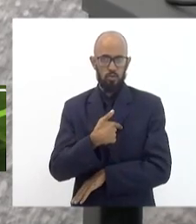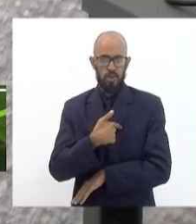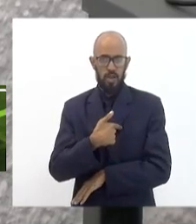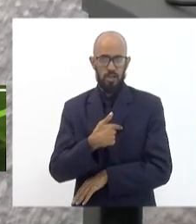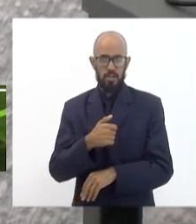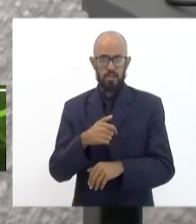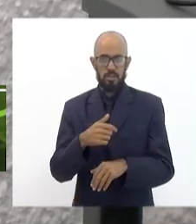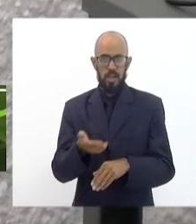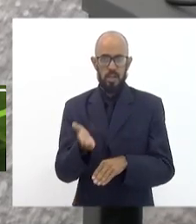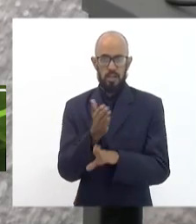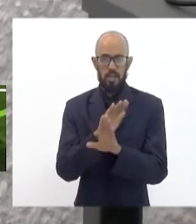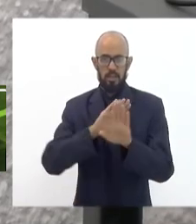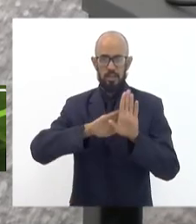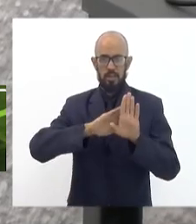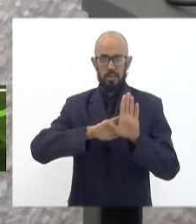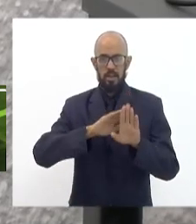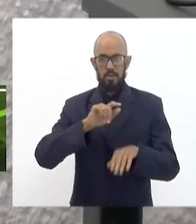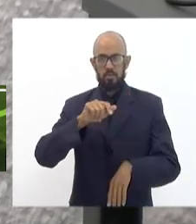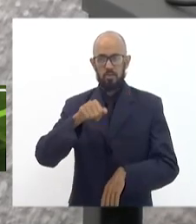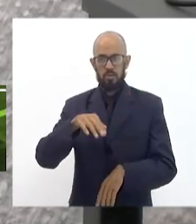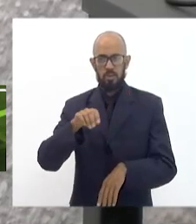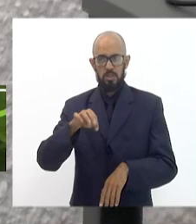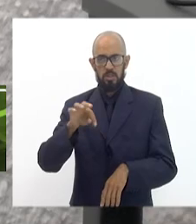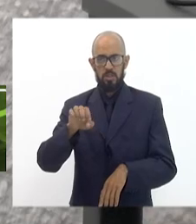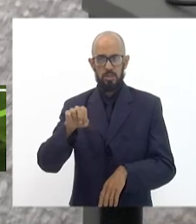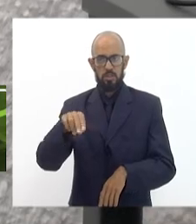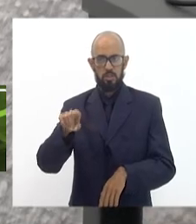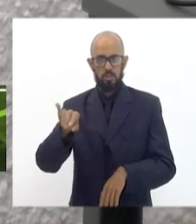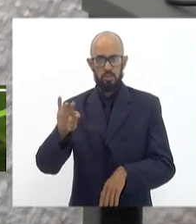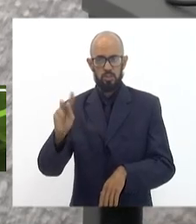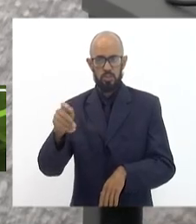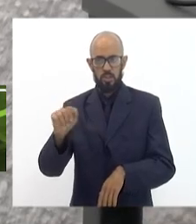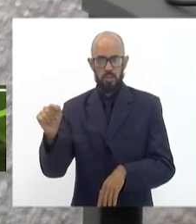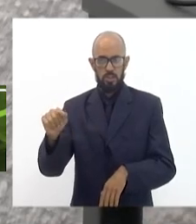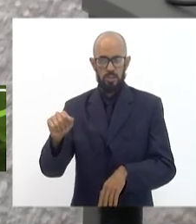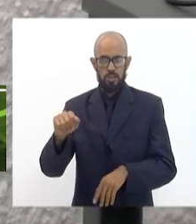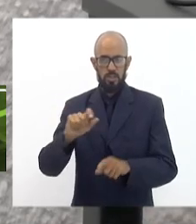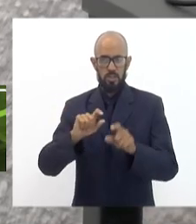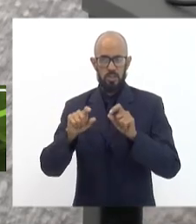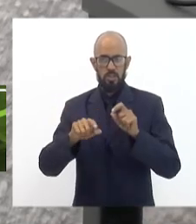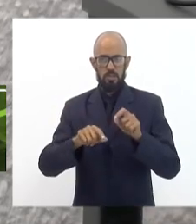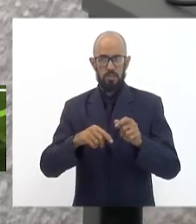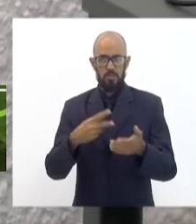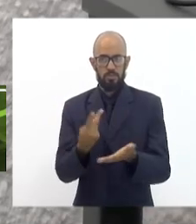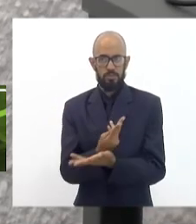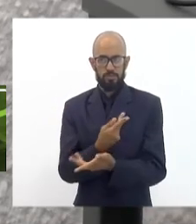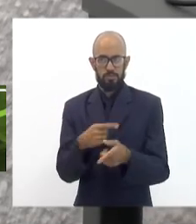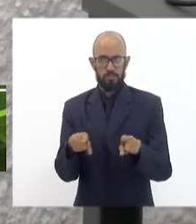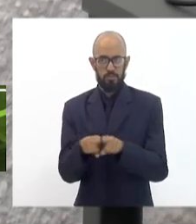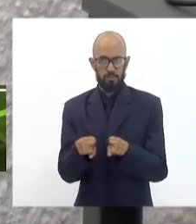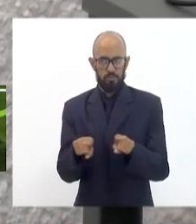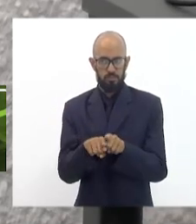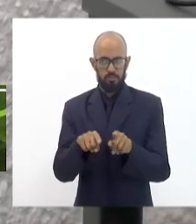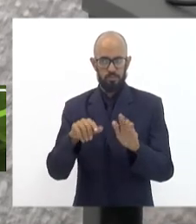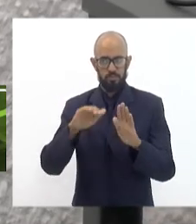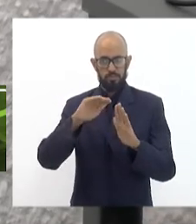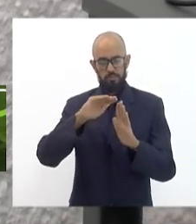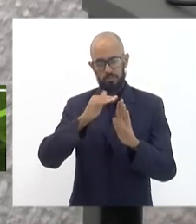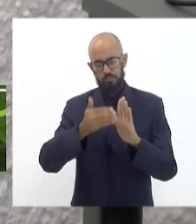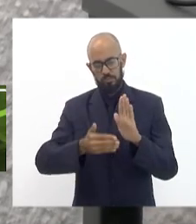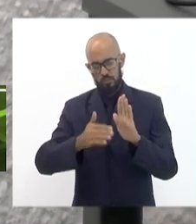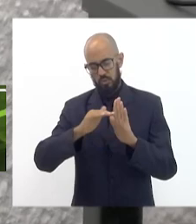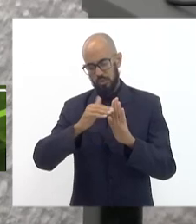tange o Paulo conhece bem aquela via que você só usa ela alternativa teve uma encosta muito pesada é aonde